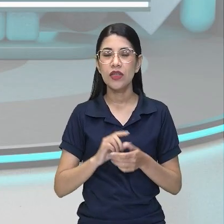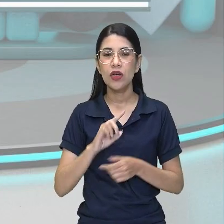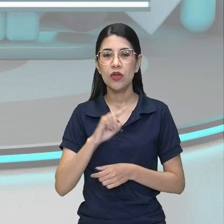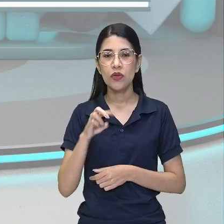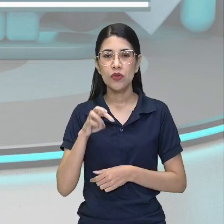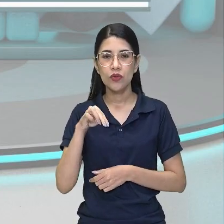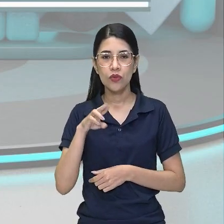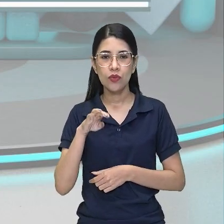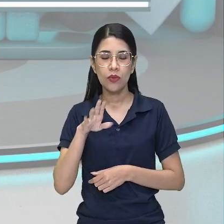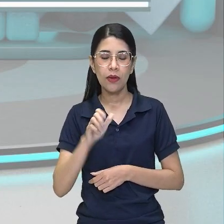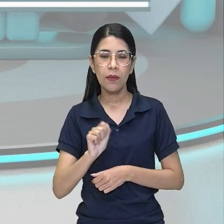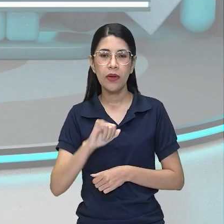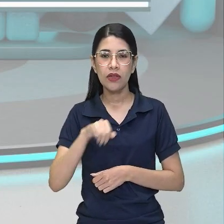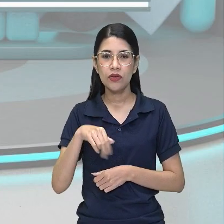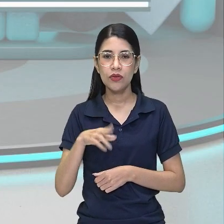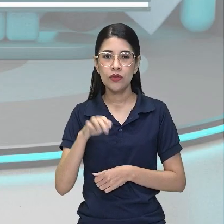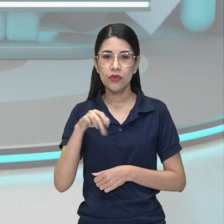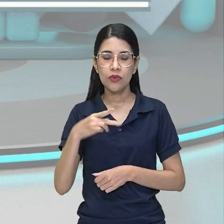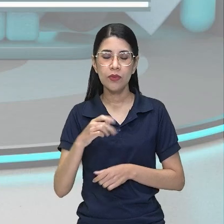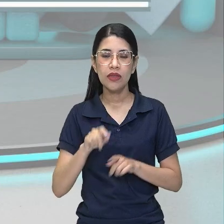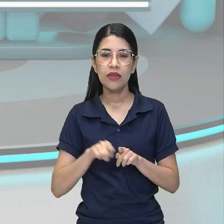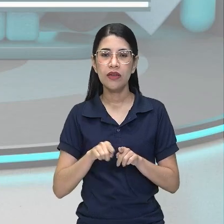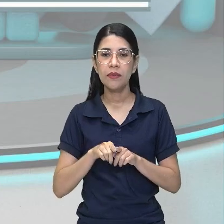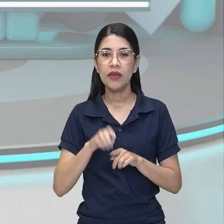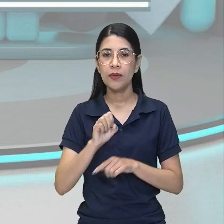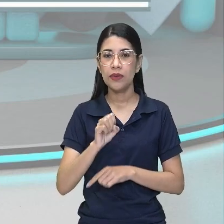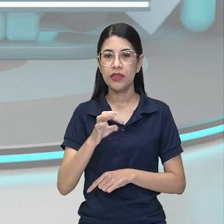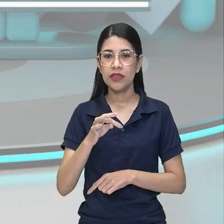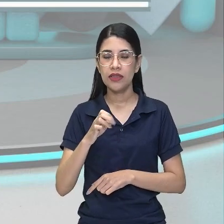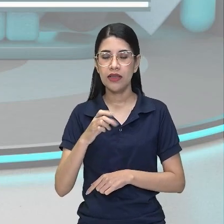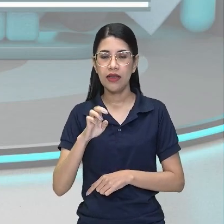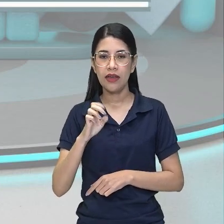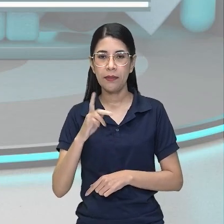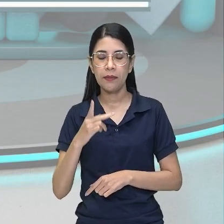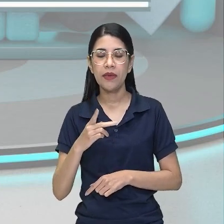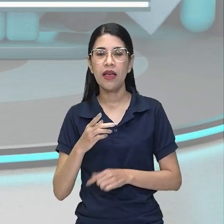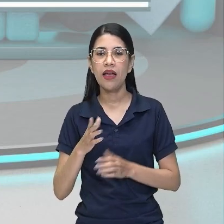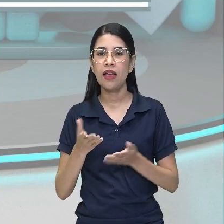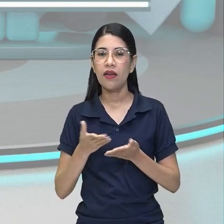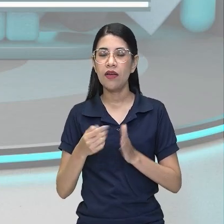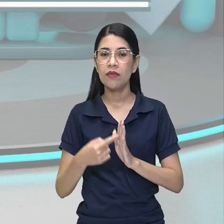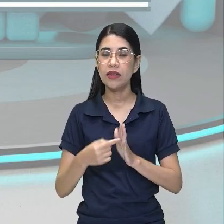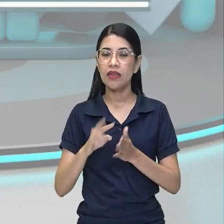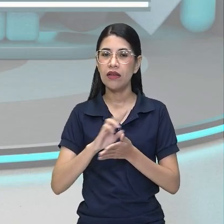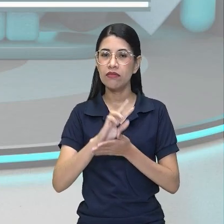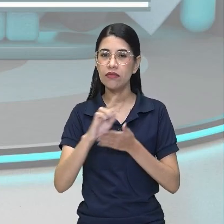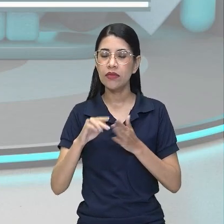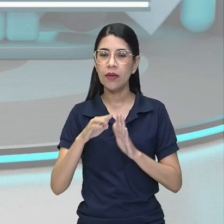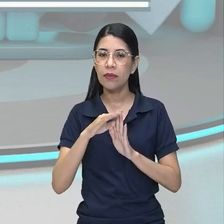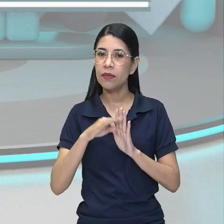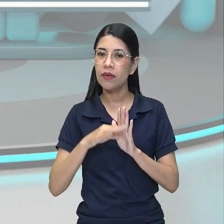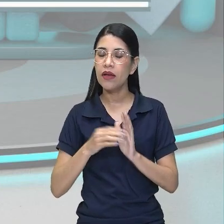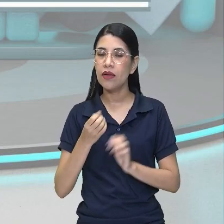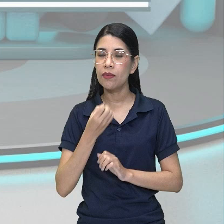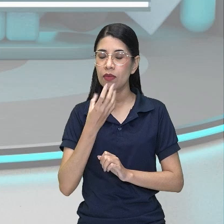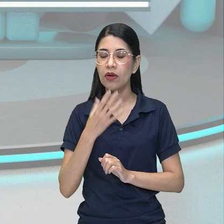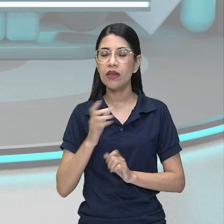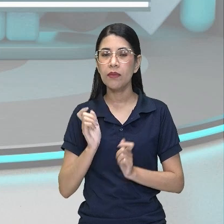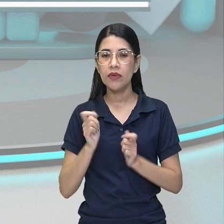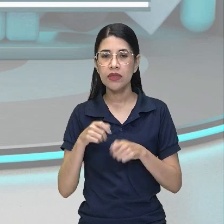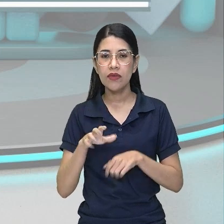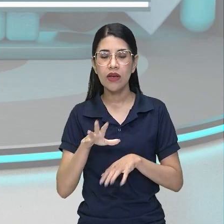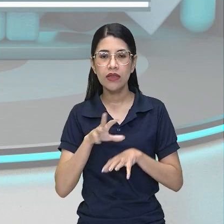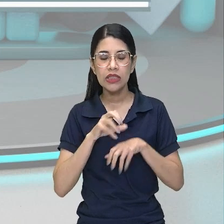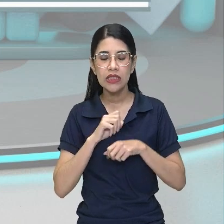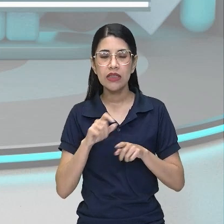Zumba, Jump, né, e o Step. E aí a gente vai citar alguns benefícios que são adquiridos, obviamente existem números, mas